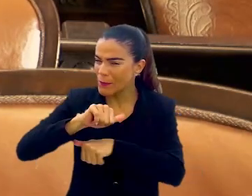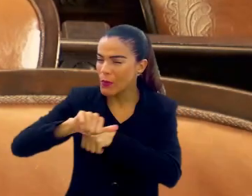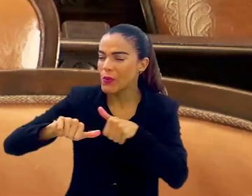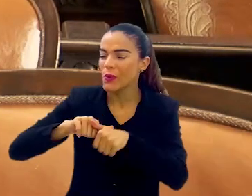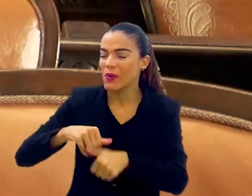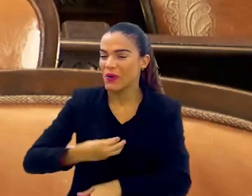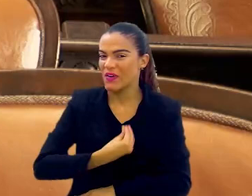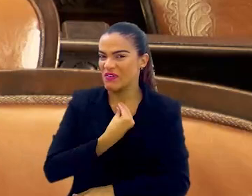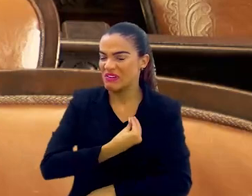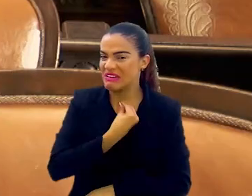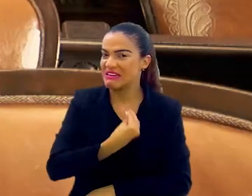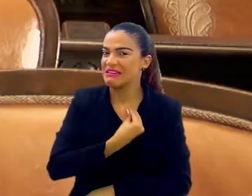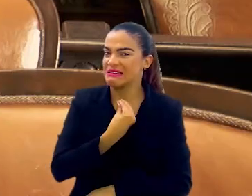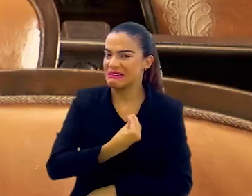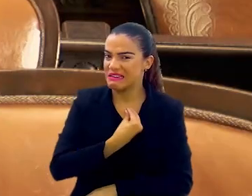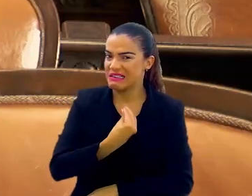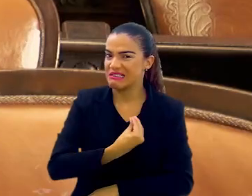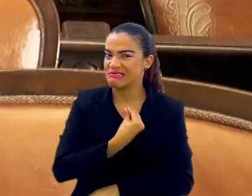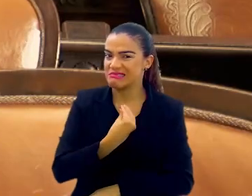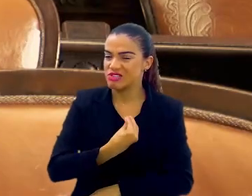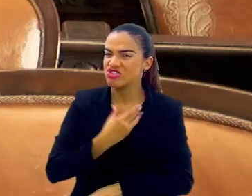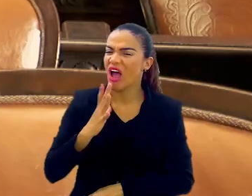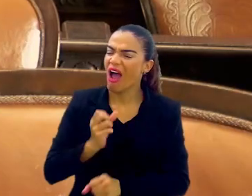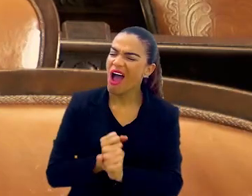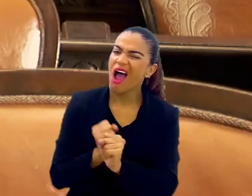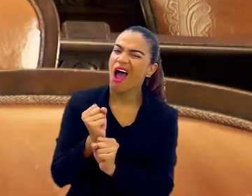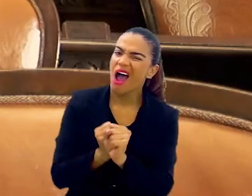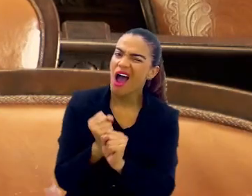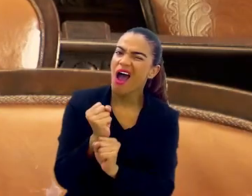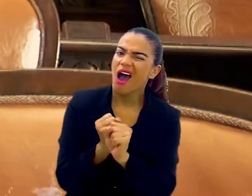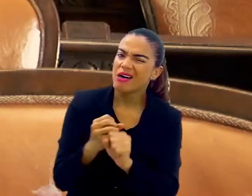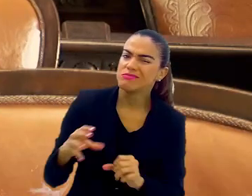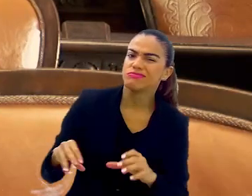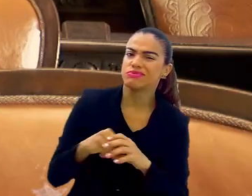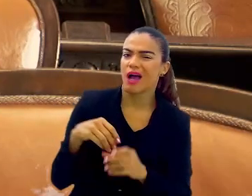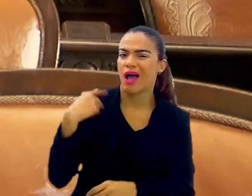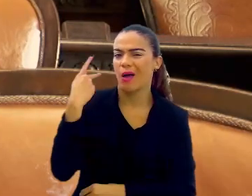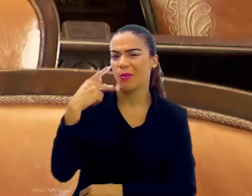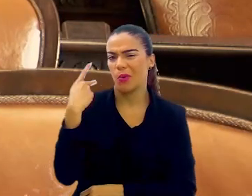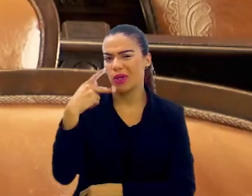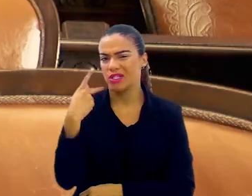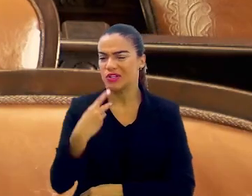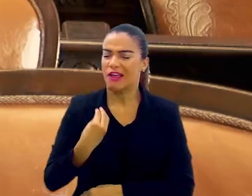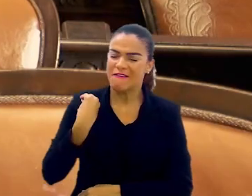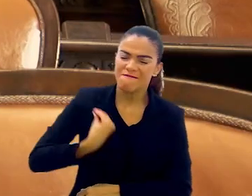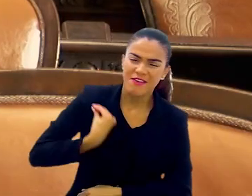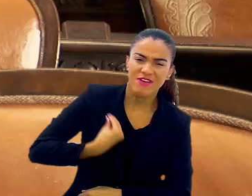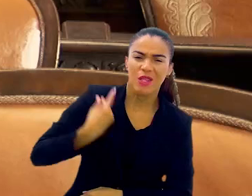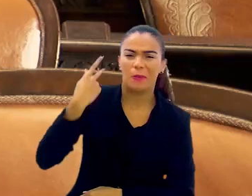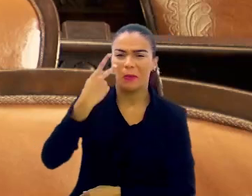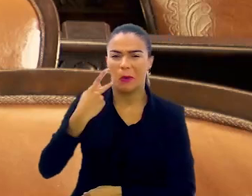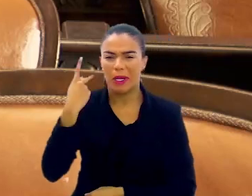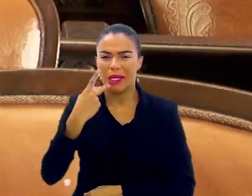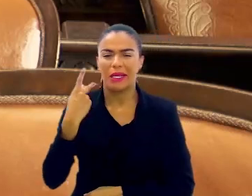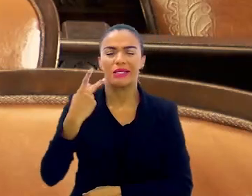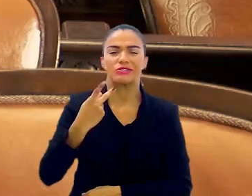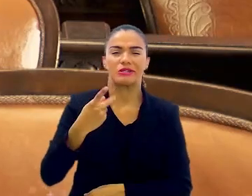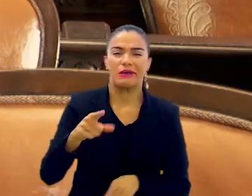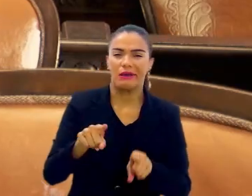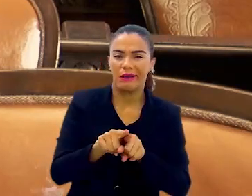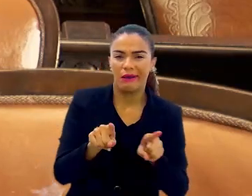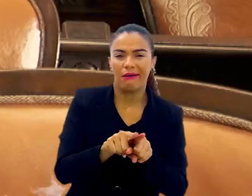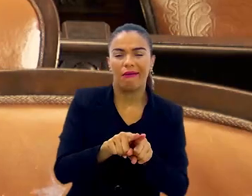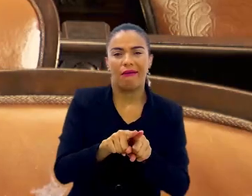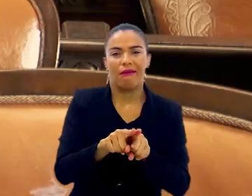mudou muito na minha vida, né? Eu já estou há muitos anos na política, vivendo esse